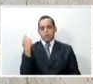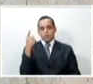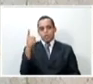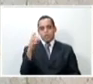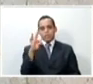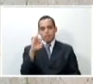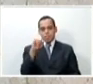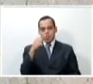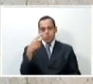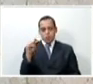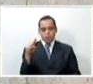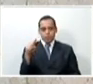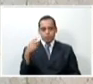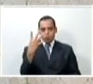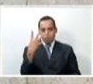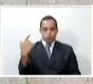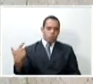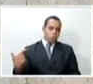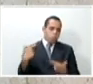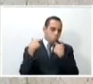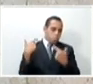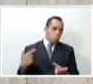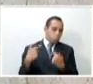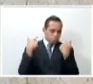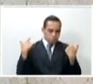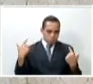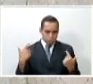Serra, Grande de São Paulo, levou 4 tiros.